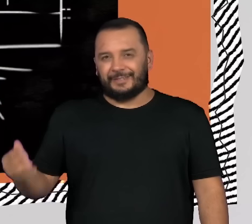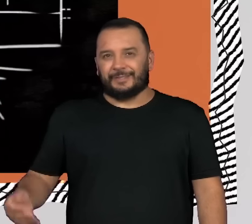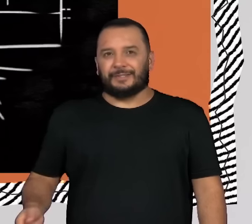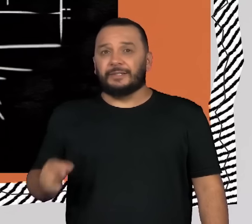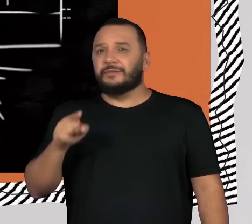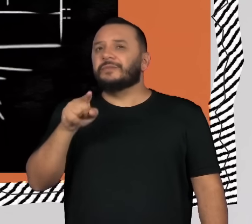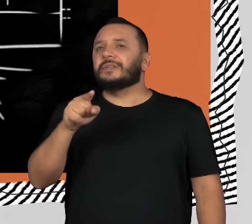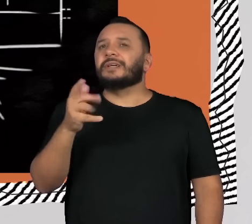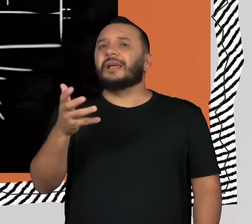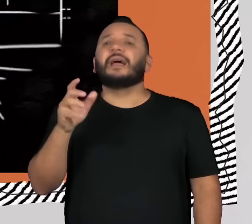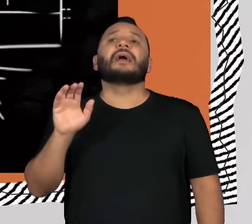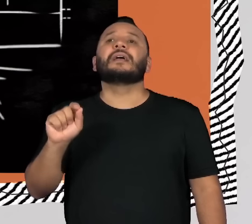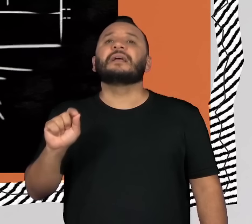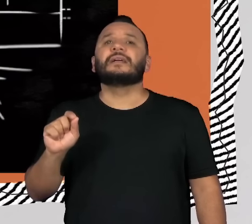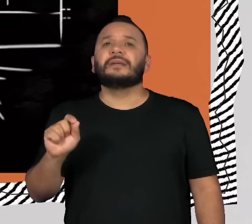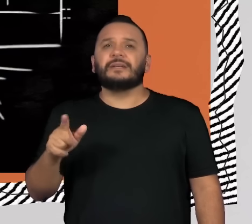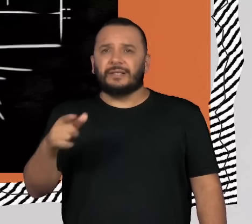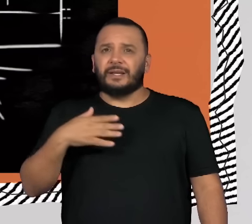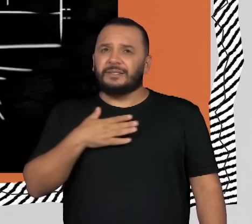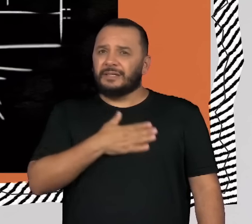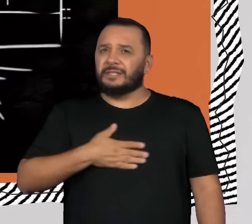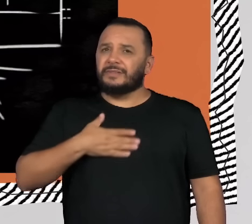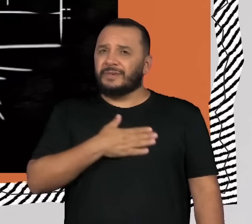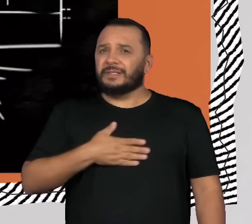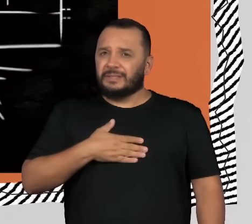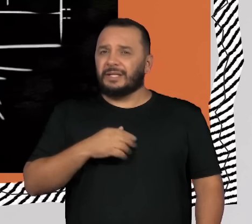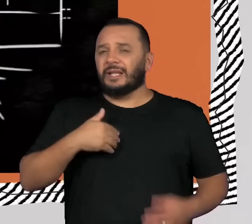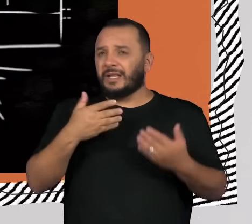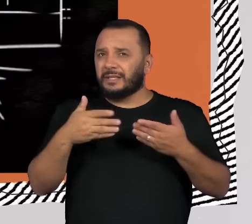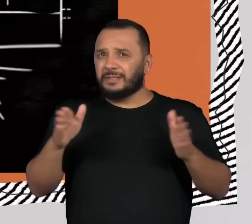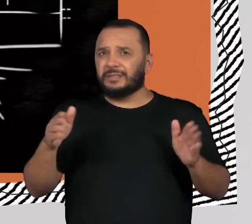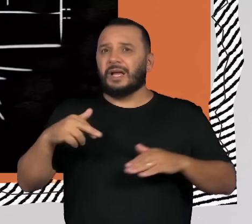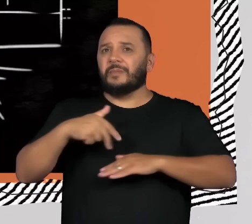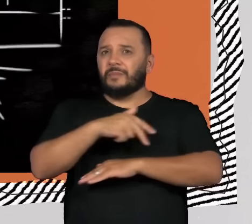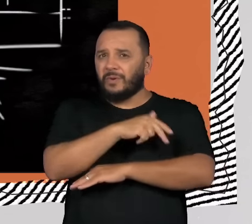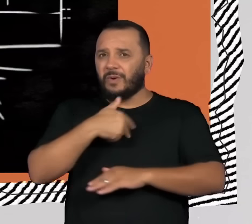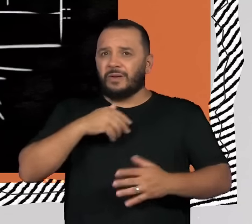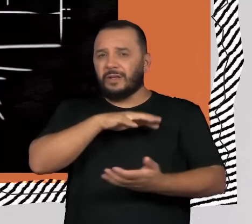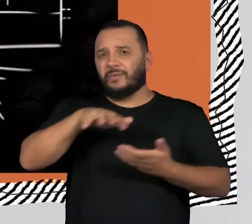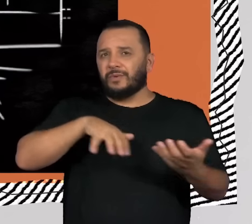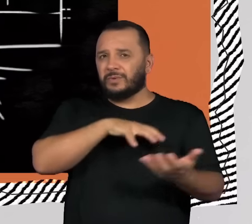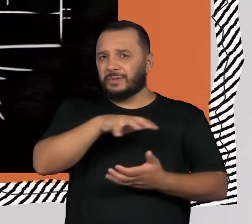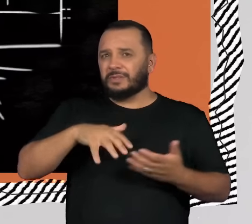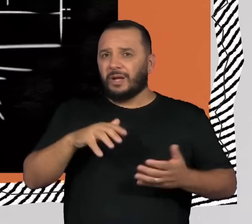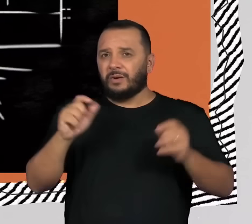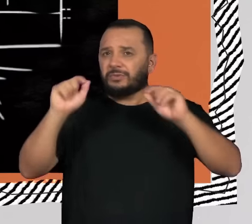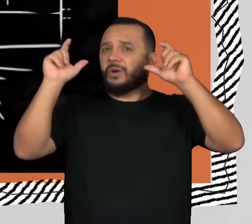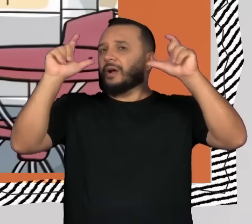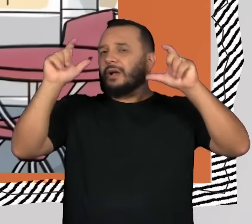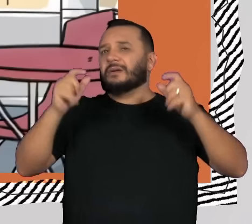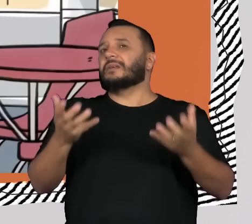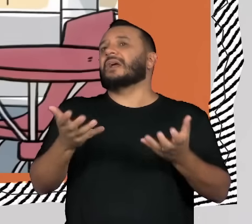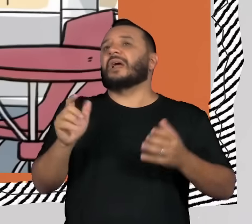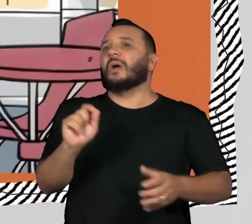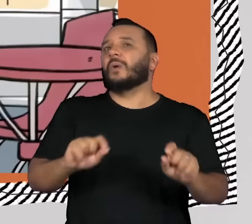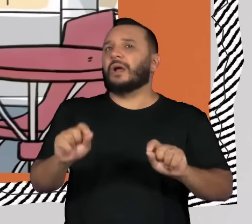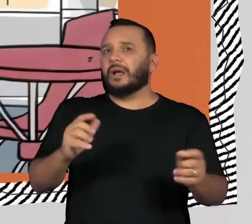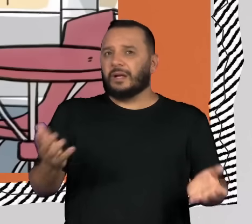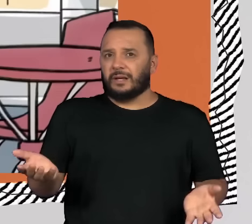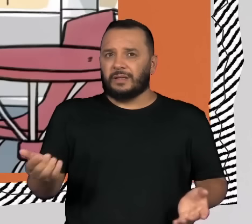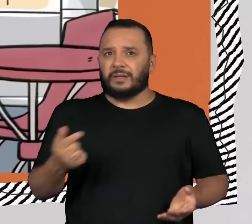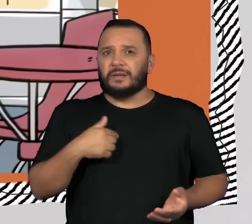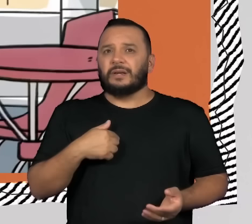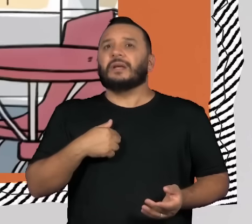O que você quer, hein? Satisfazer um fetiche? Lançar moda? Fazer revolução? Chocar? O que você quer, afinal? Um